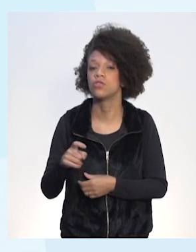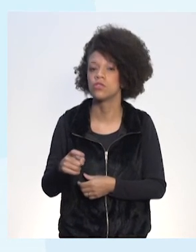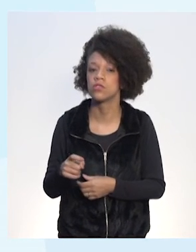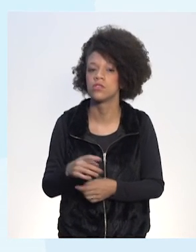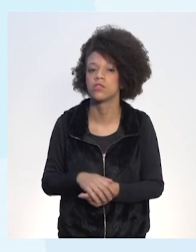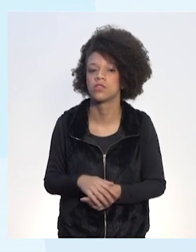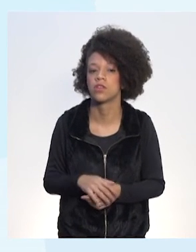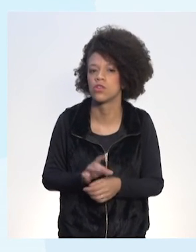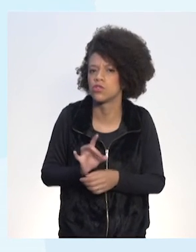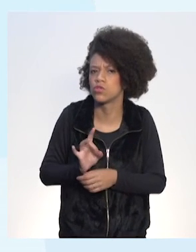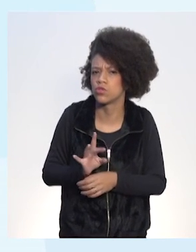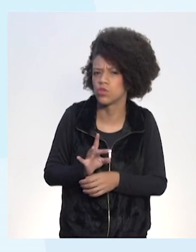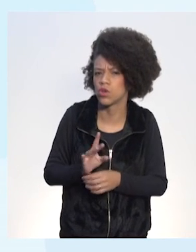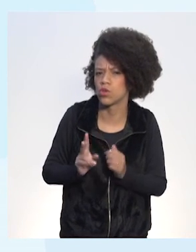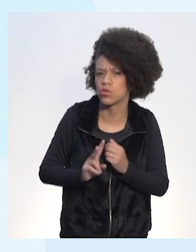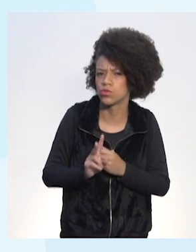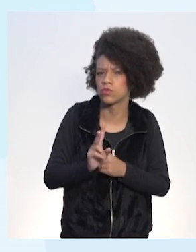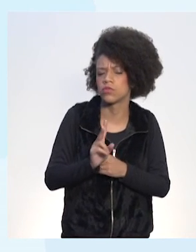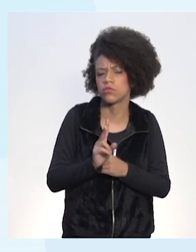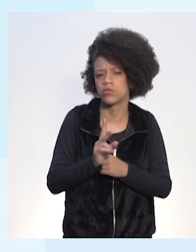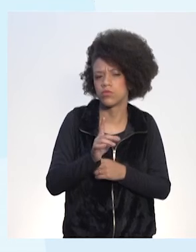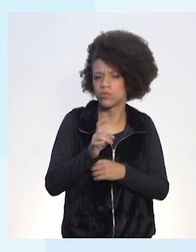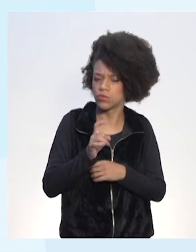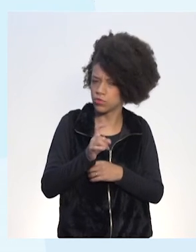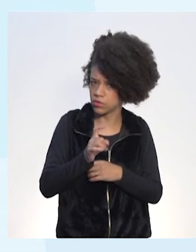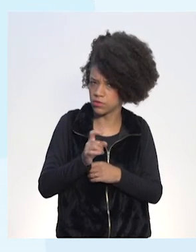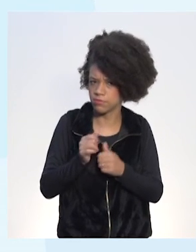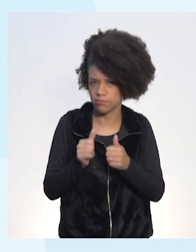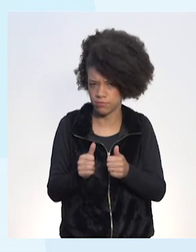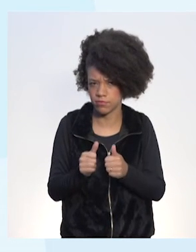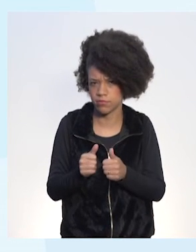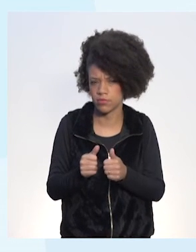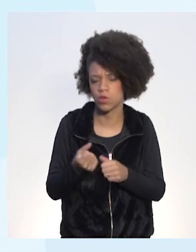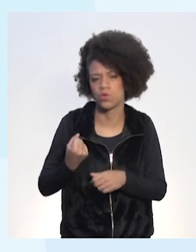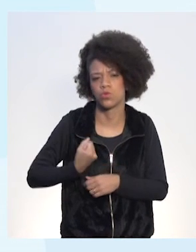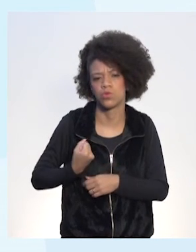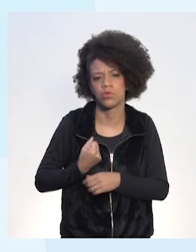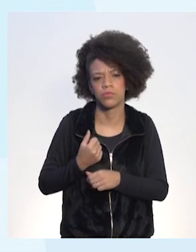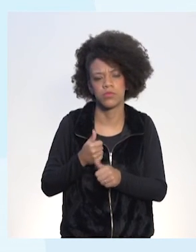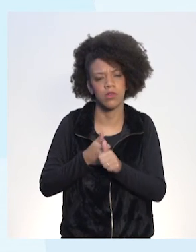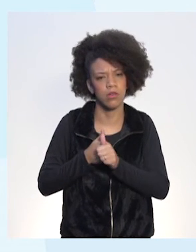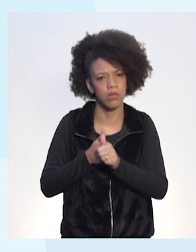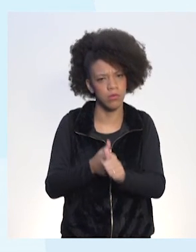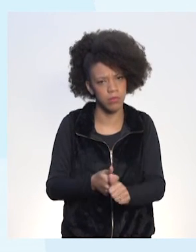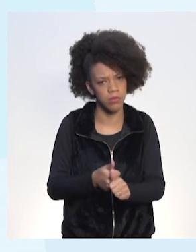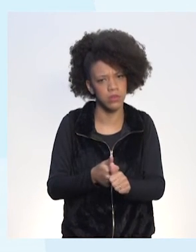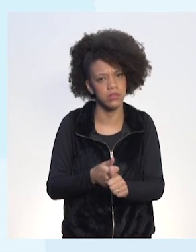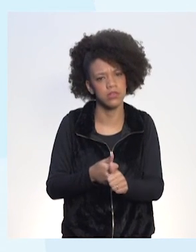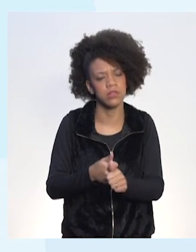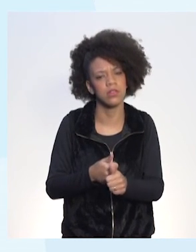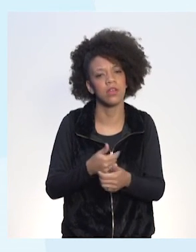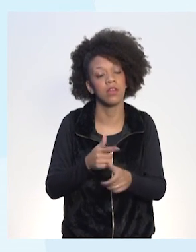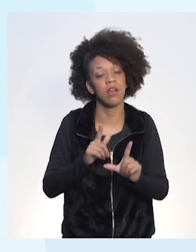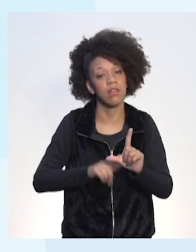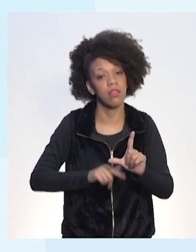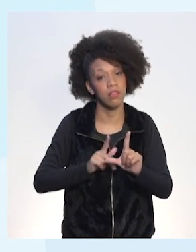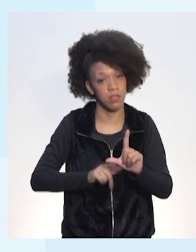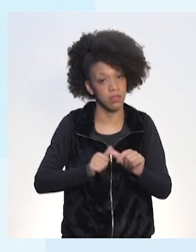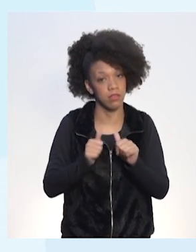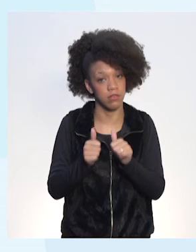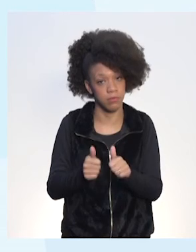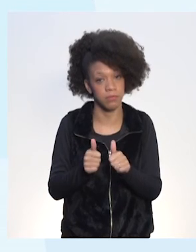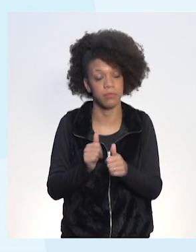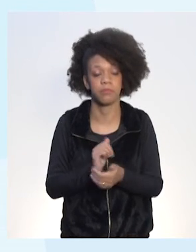Somei só os valores, né, os números que estão acompanhados das partes literais, que são as letras,